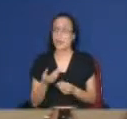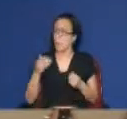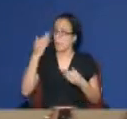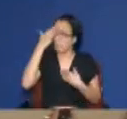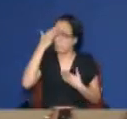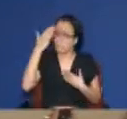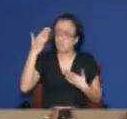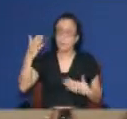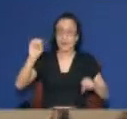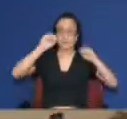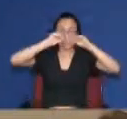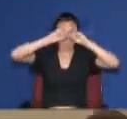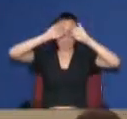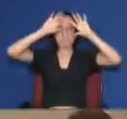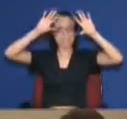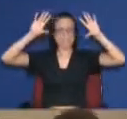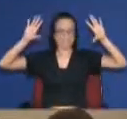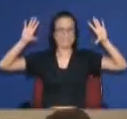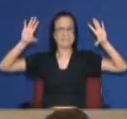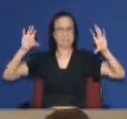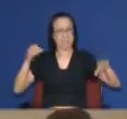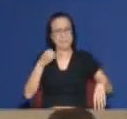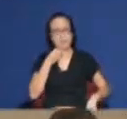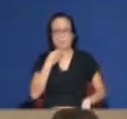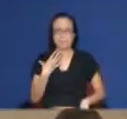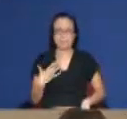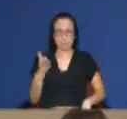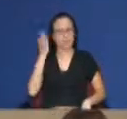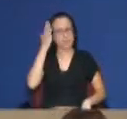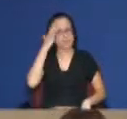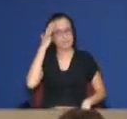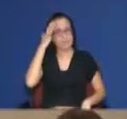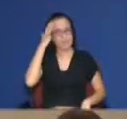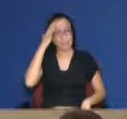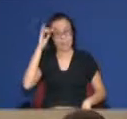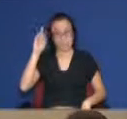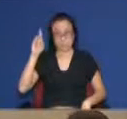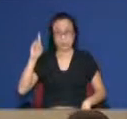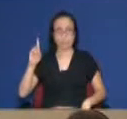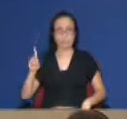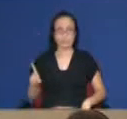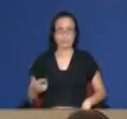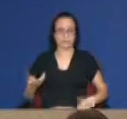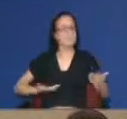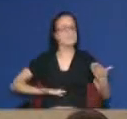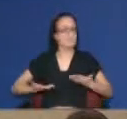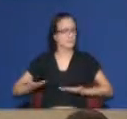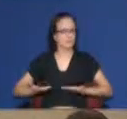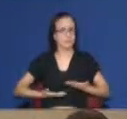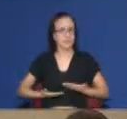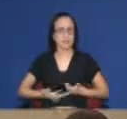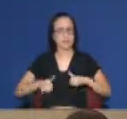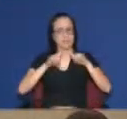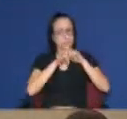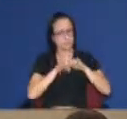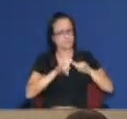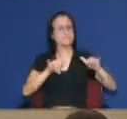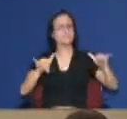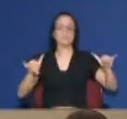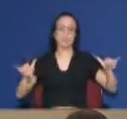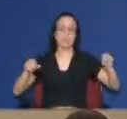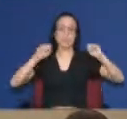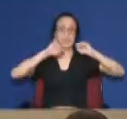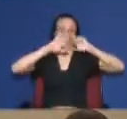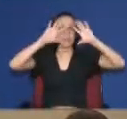É sempre bom saber que os gestores dos serviços públicos se preocupam em difundir as informações da forma mais